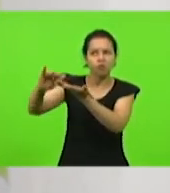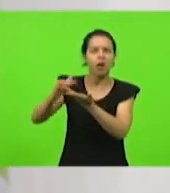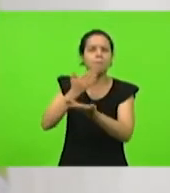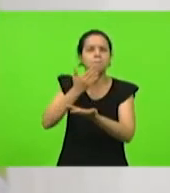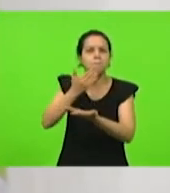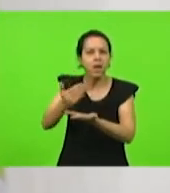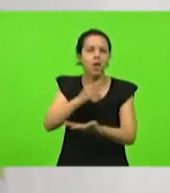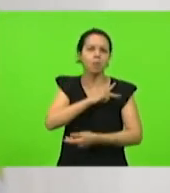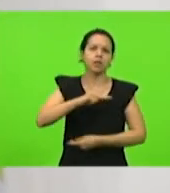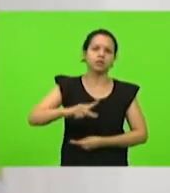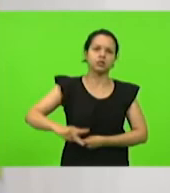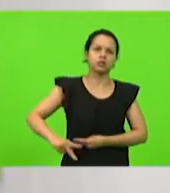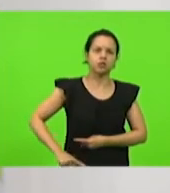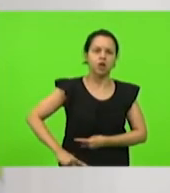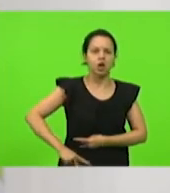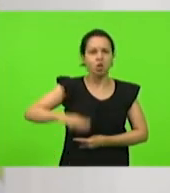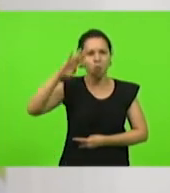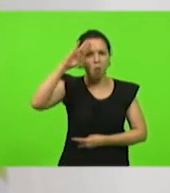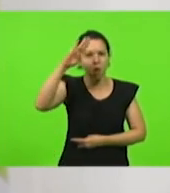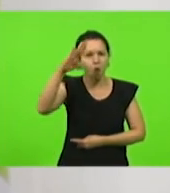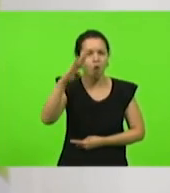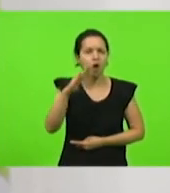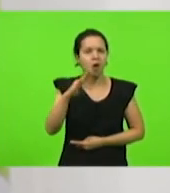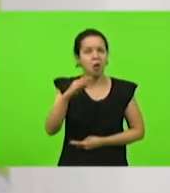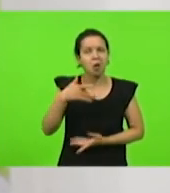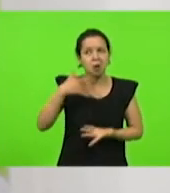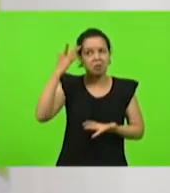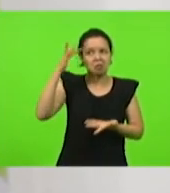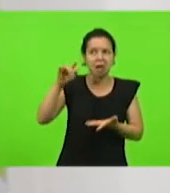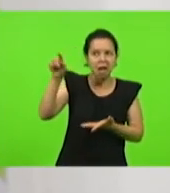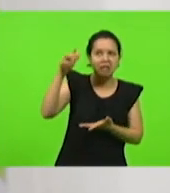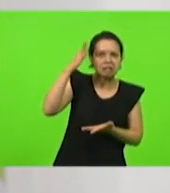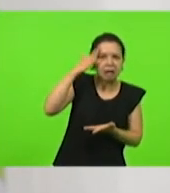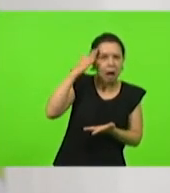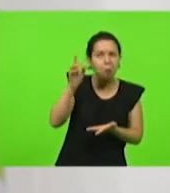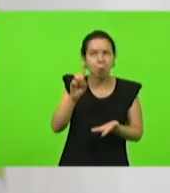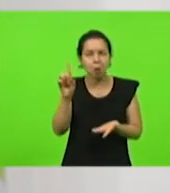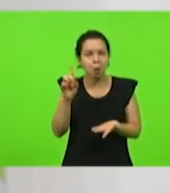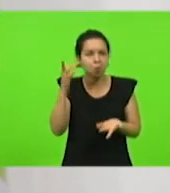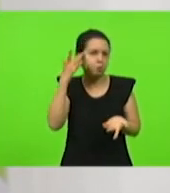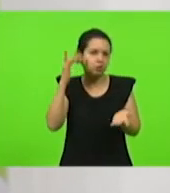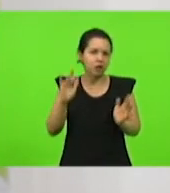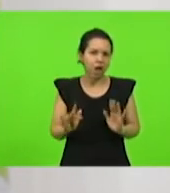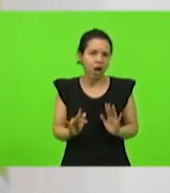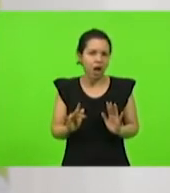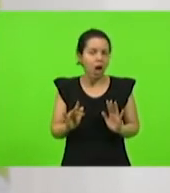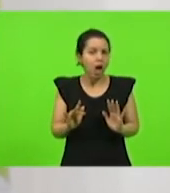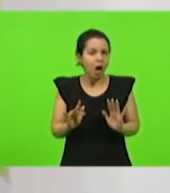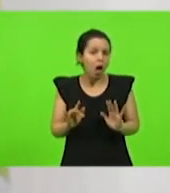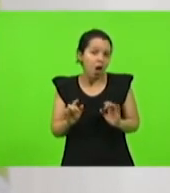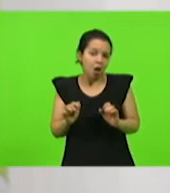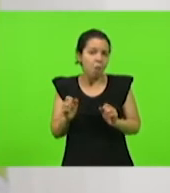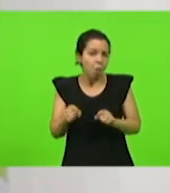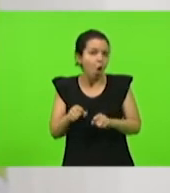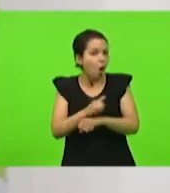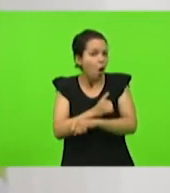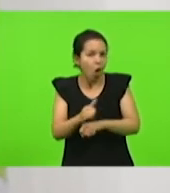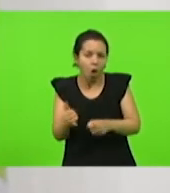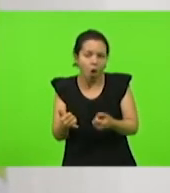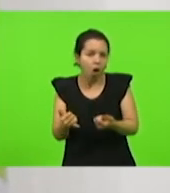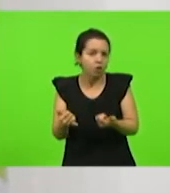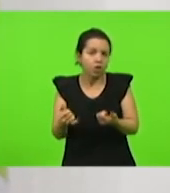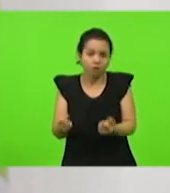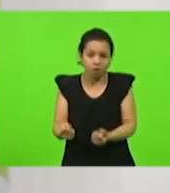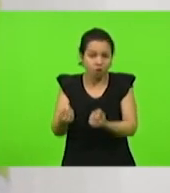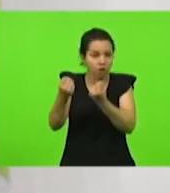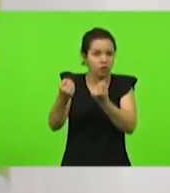presidente da República, que eu nem sei se ele tem conhecimento disso, eu encontro talvez aí uma alternativa para fortalecer essa causa